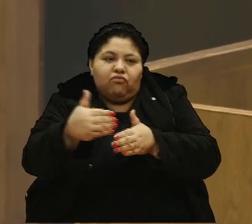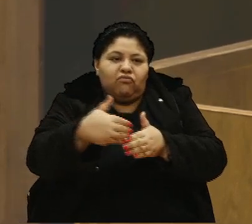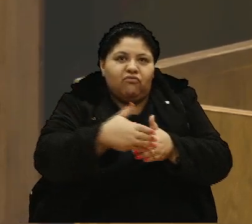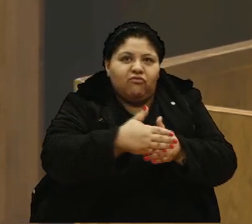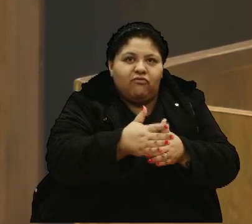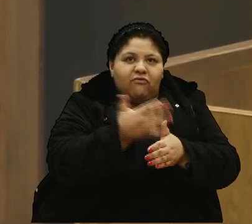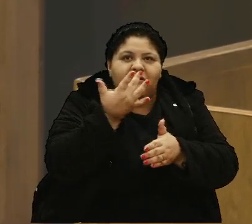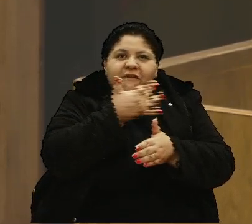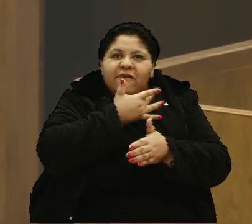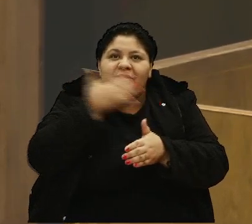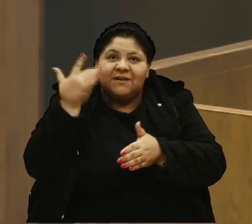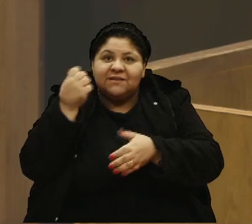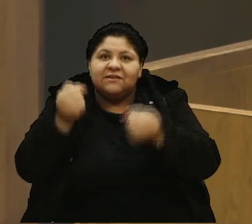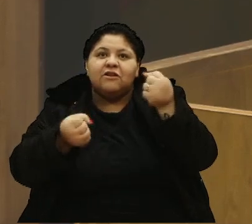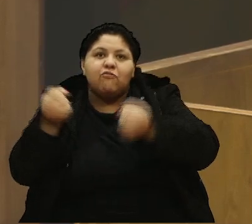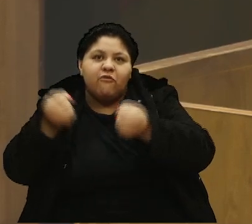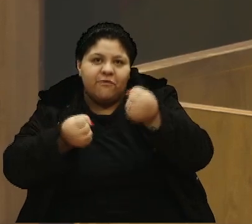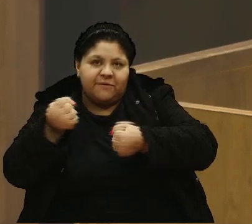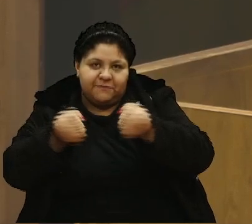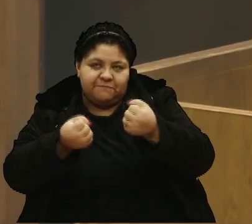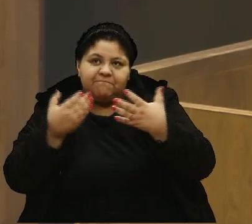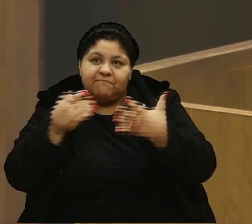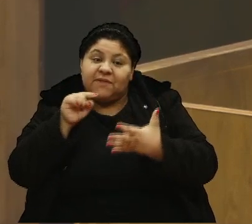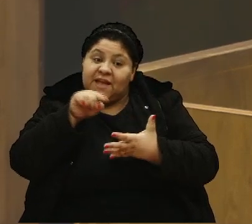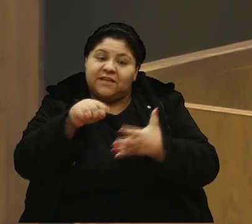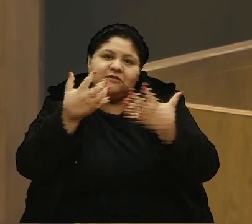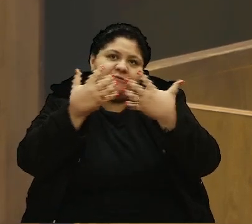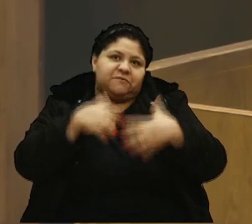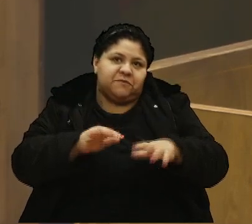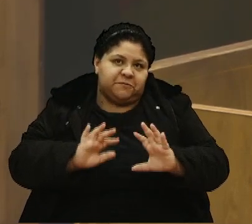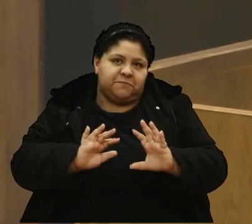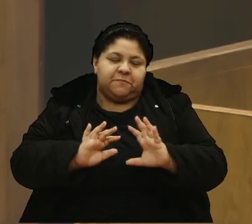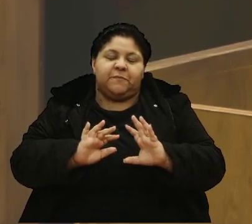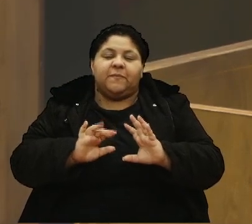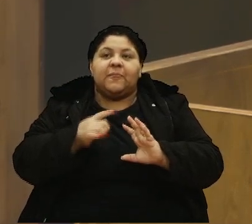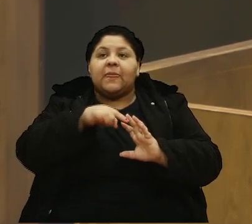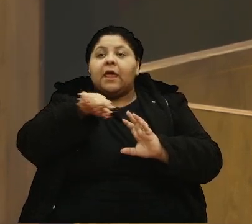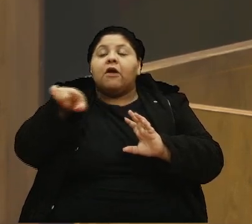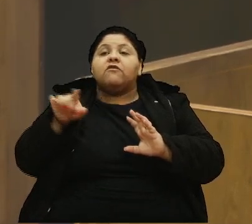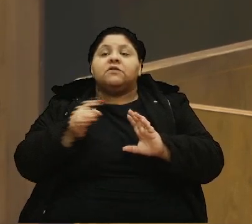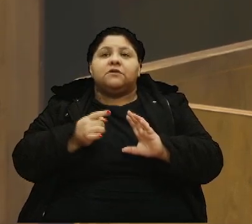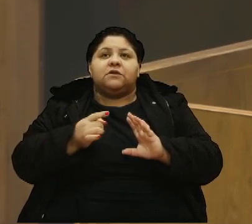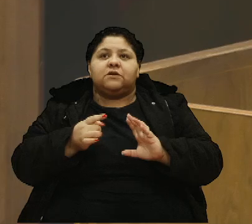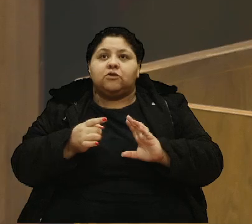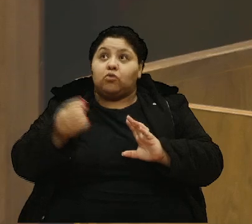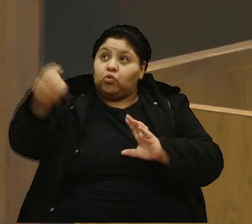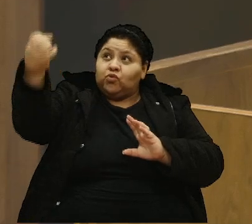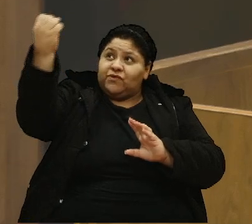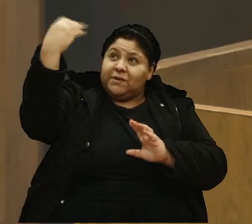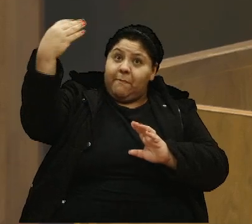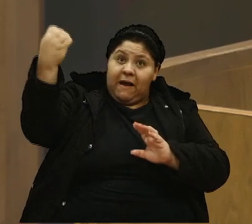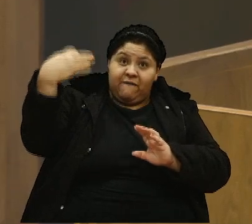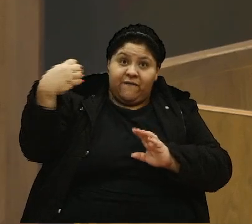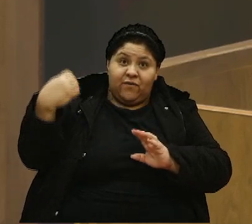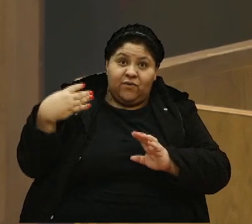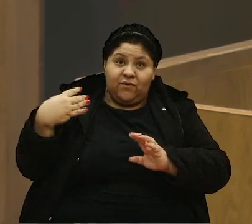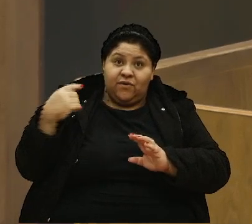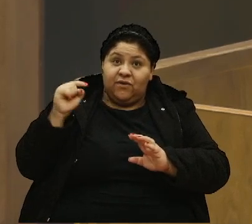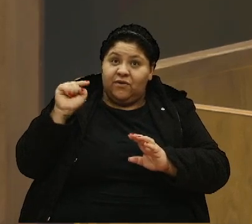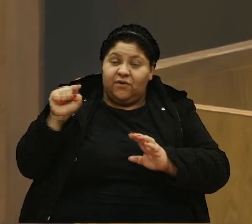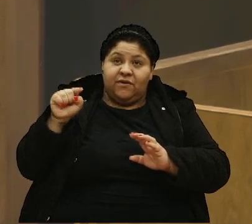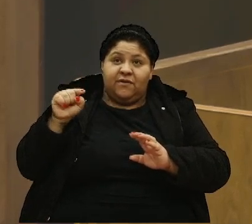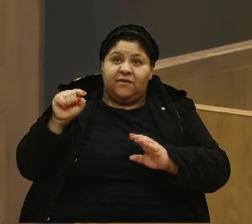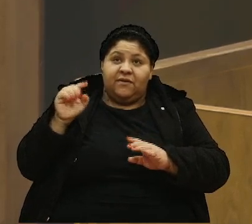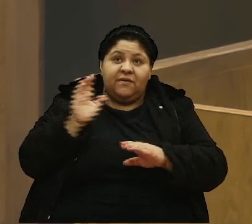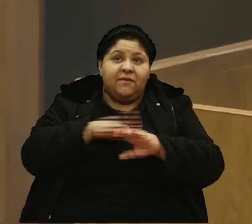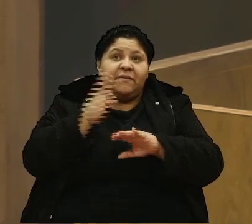facilitando o tráfego de veículos. É assim que funciona. Quando você coloca um semáforo, é a medida